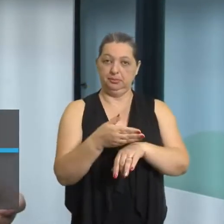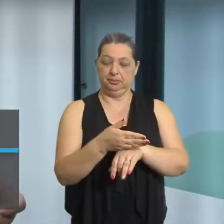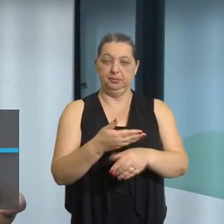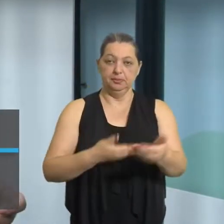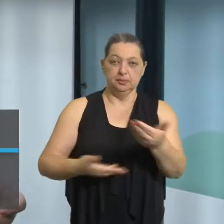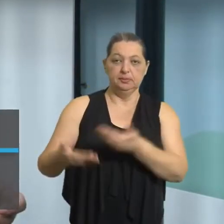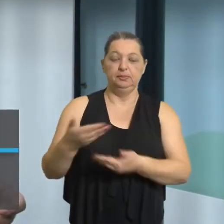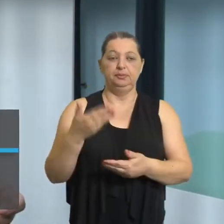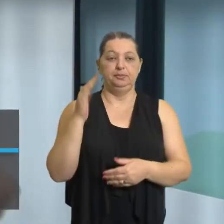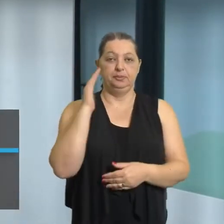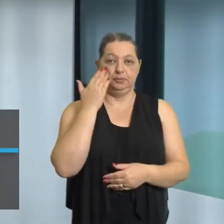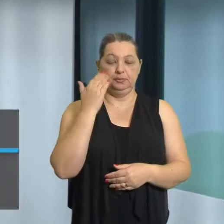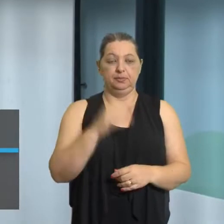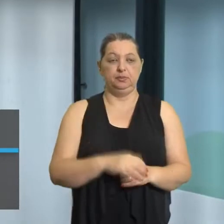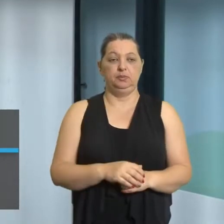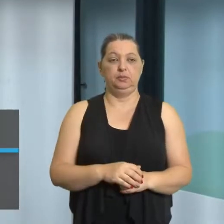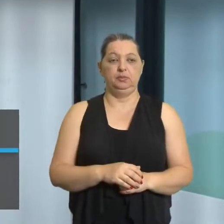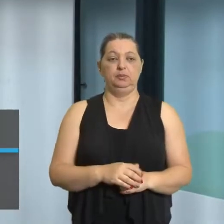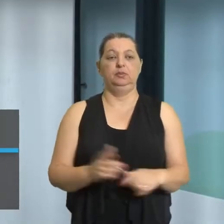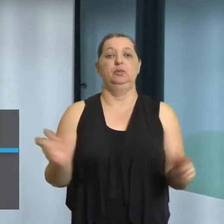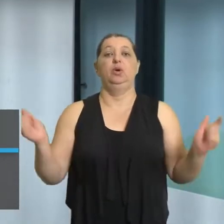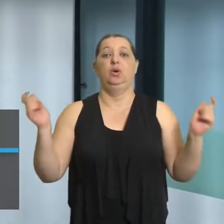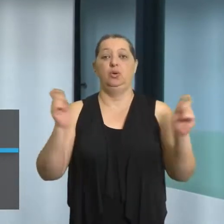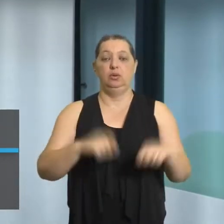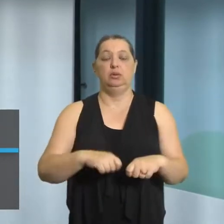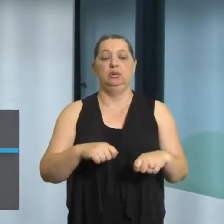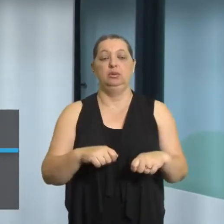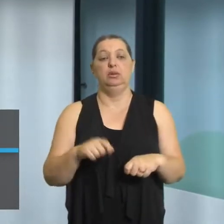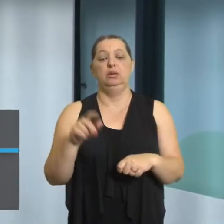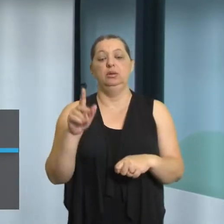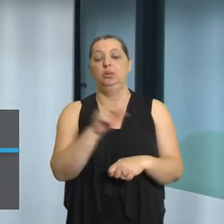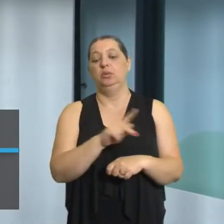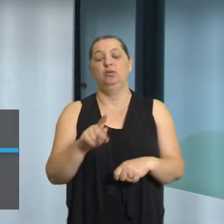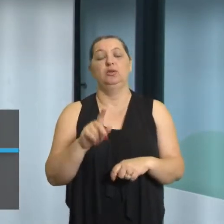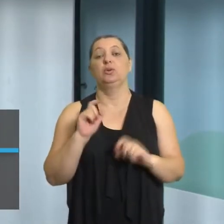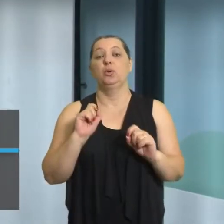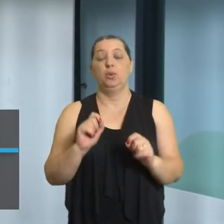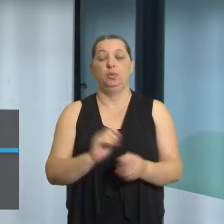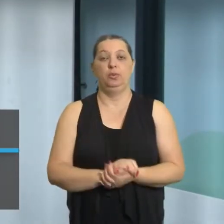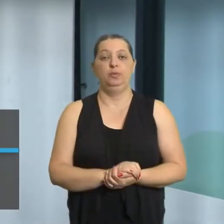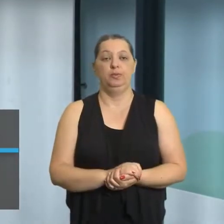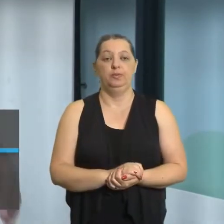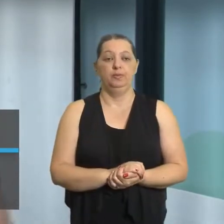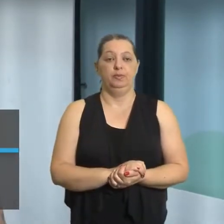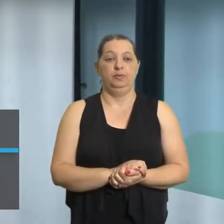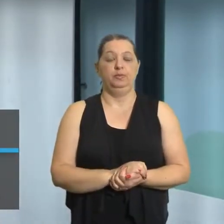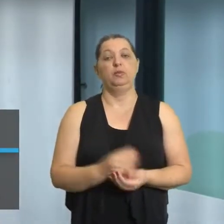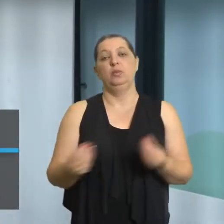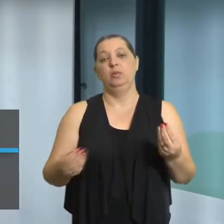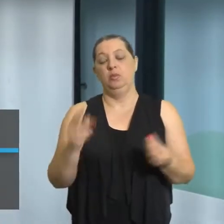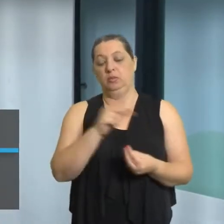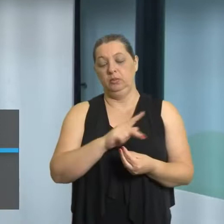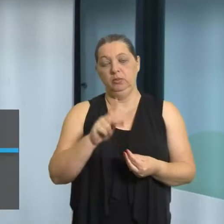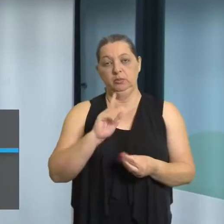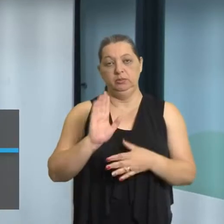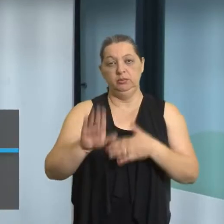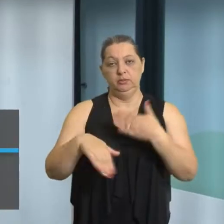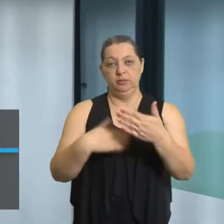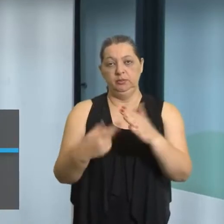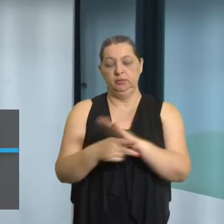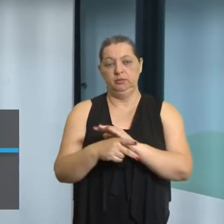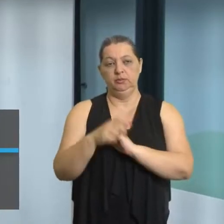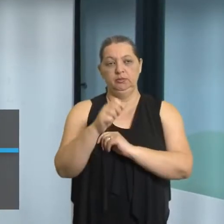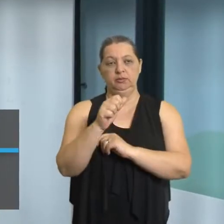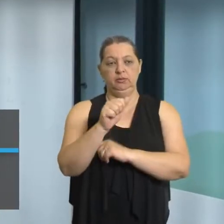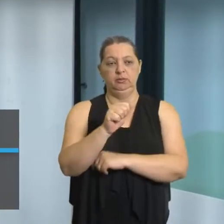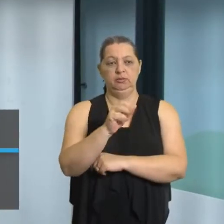e aí passando para frente a competência docente o que se espera que o que o professor se desenvolva aí nesse TPC é ele